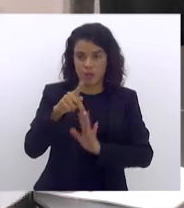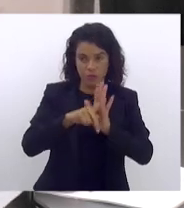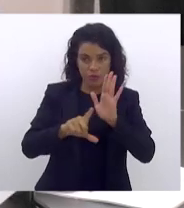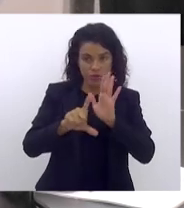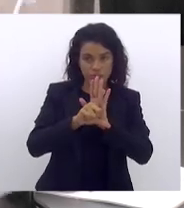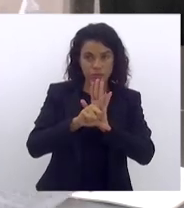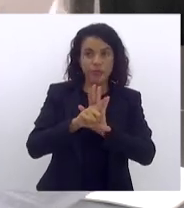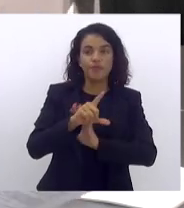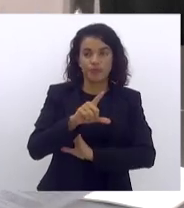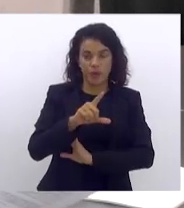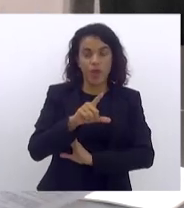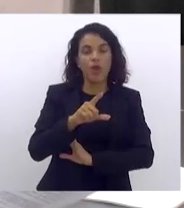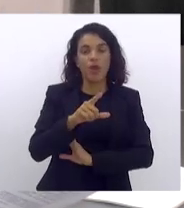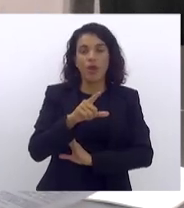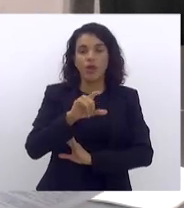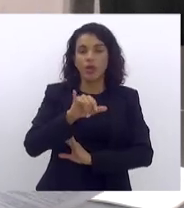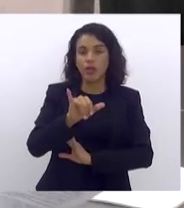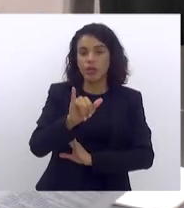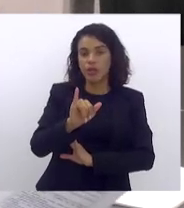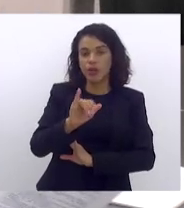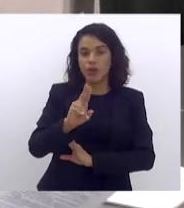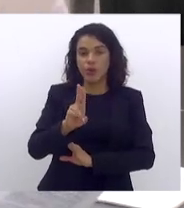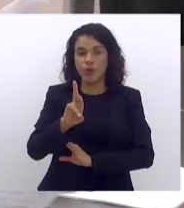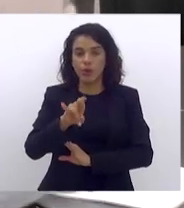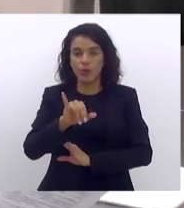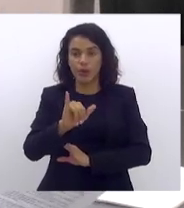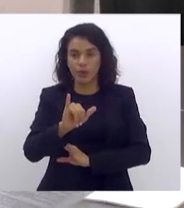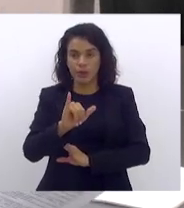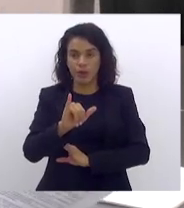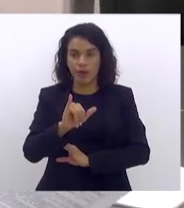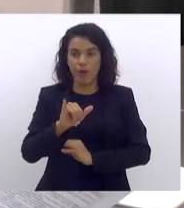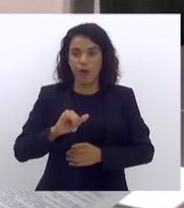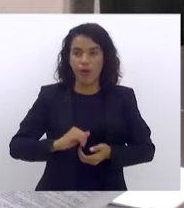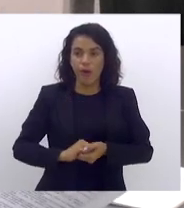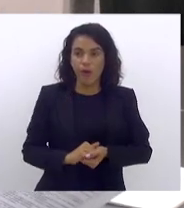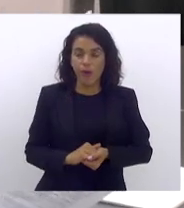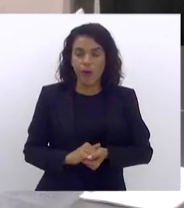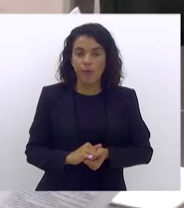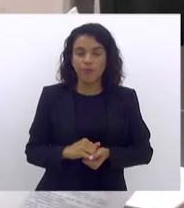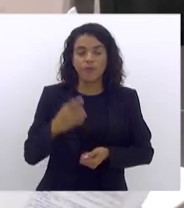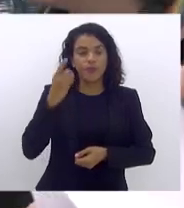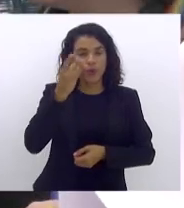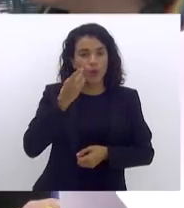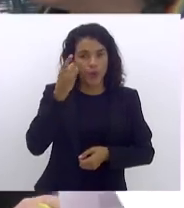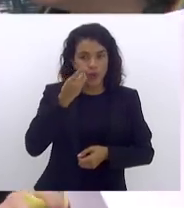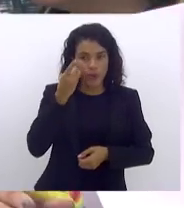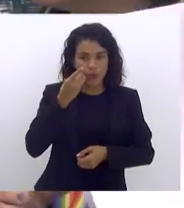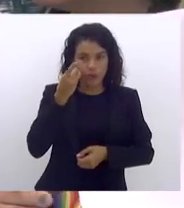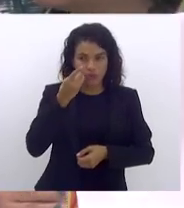deputado Serafini. O 47 é do deputado Yuri, sobre a prejudicabilidade. O deputado